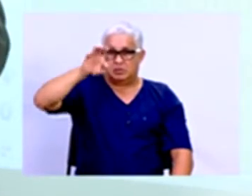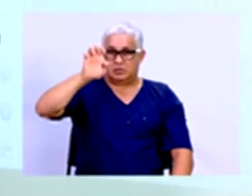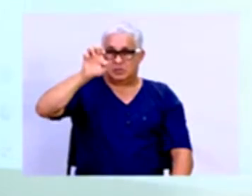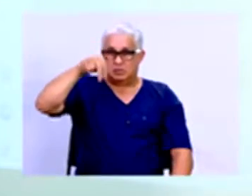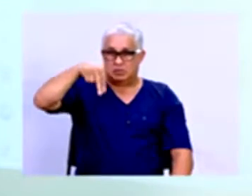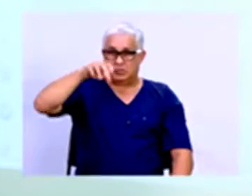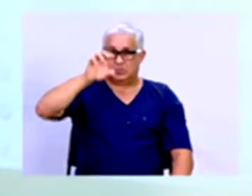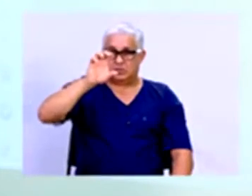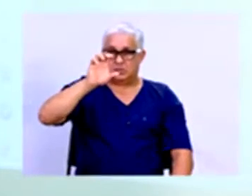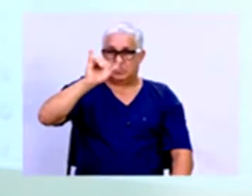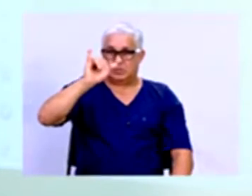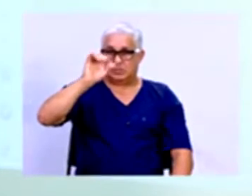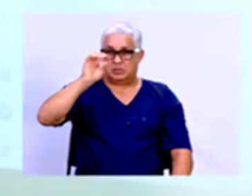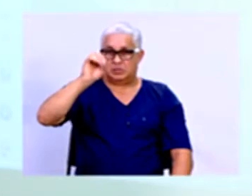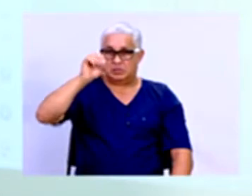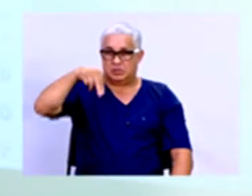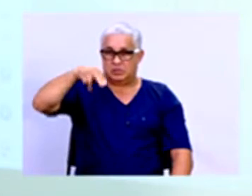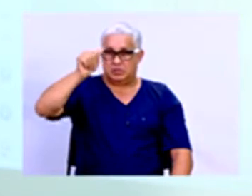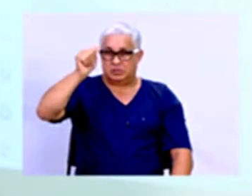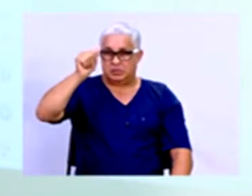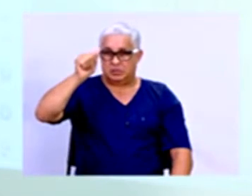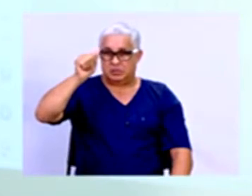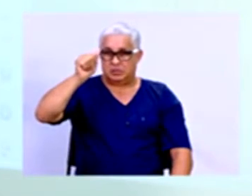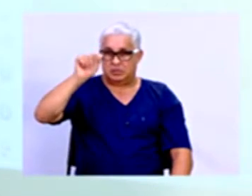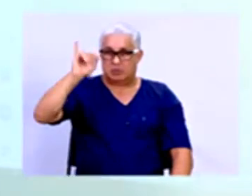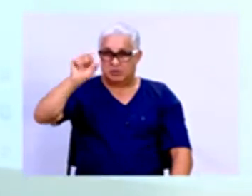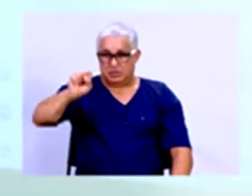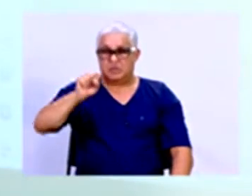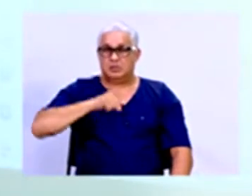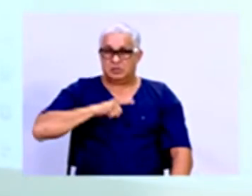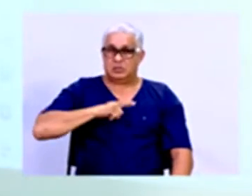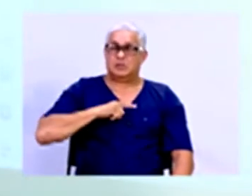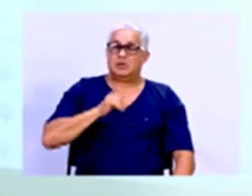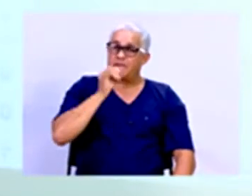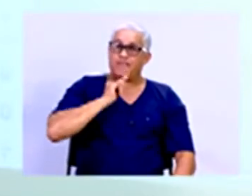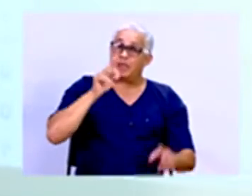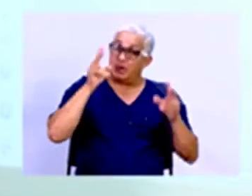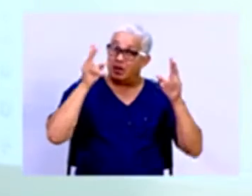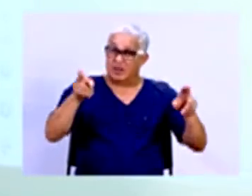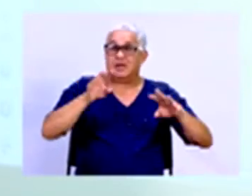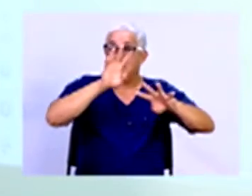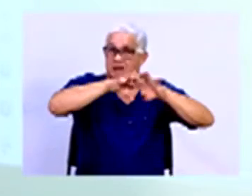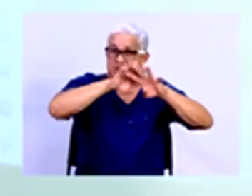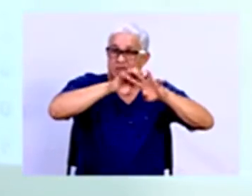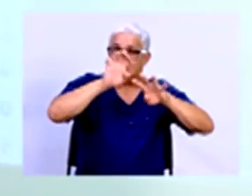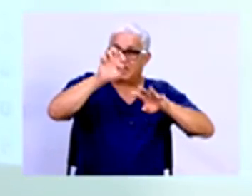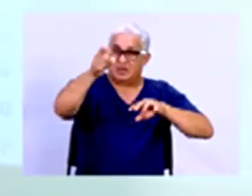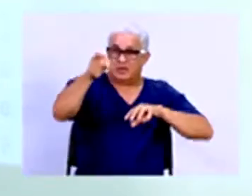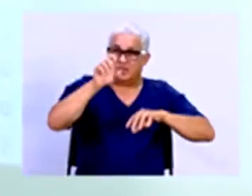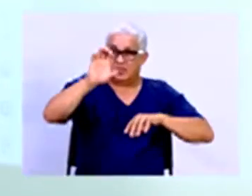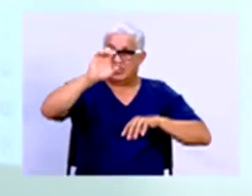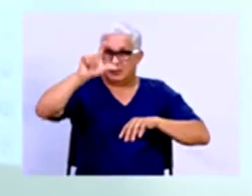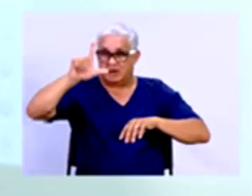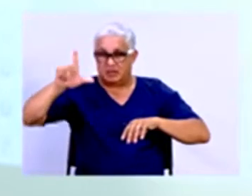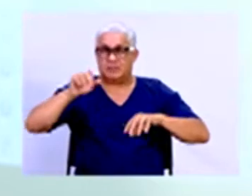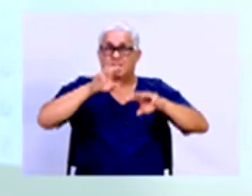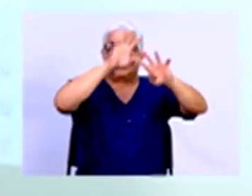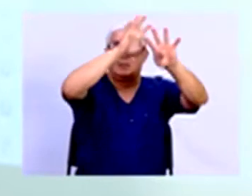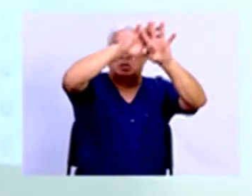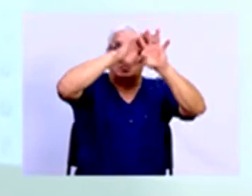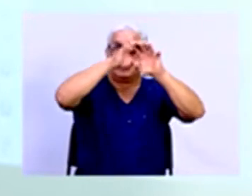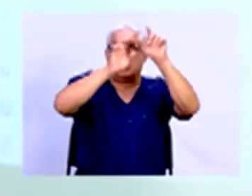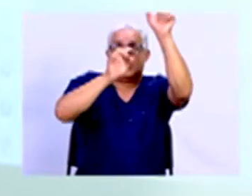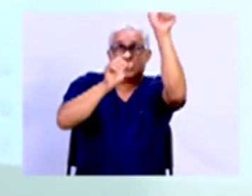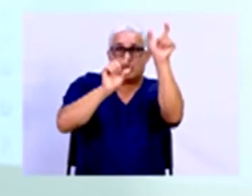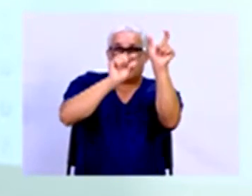o número, né, 2 números que indicam coluna e linha. Então, basicamente, quando a gente trabalha 2 posições. Normalmente,